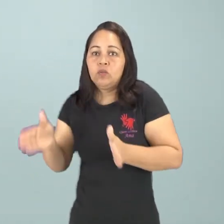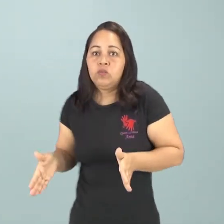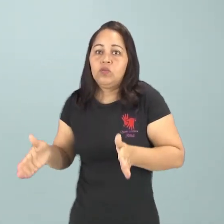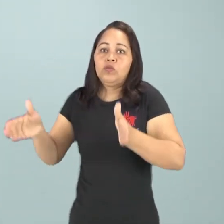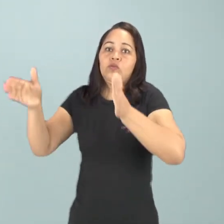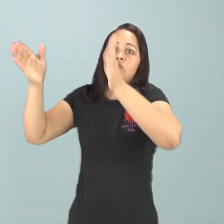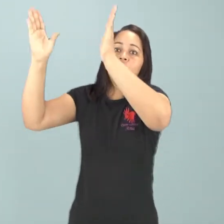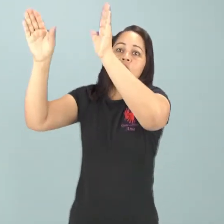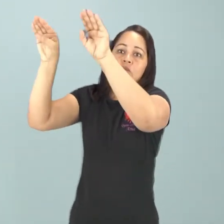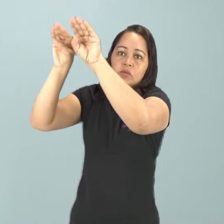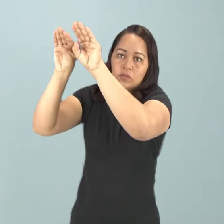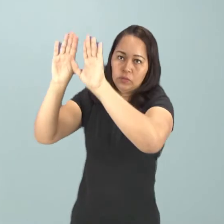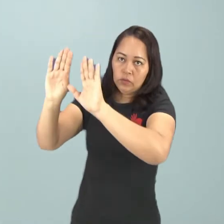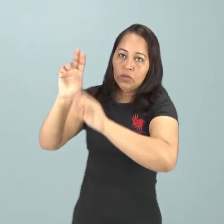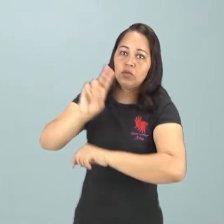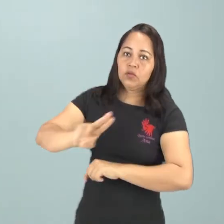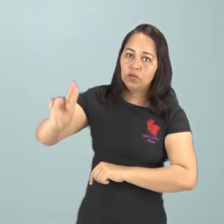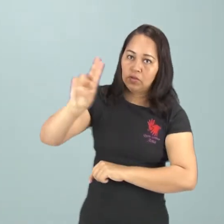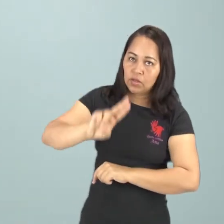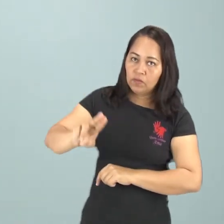nesse momento.